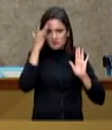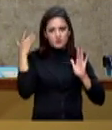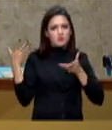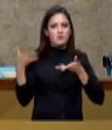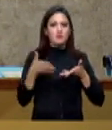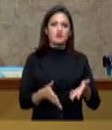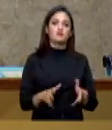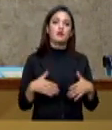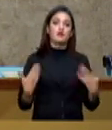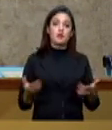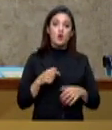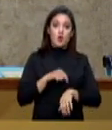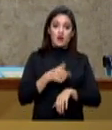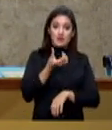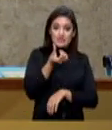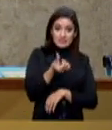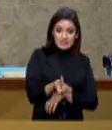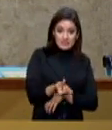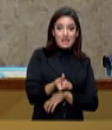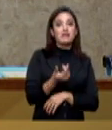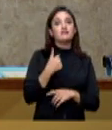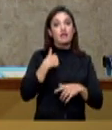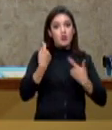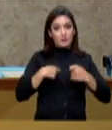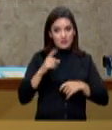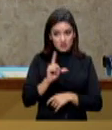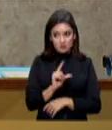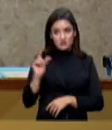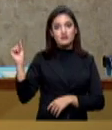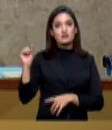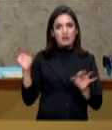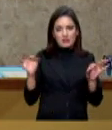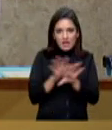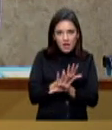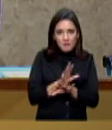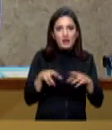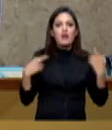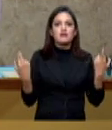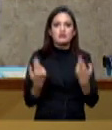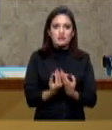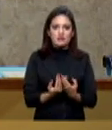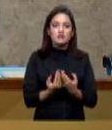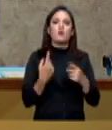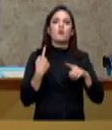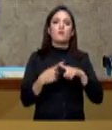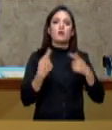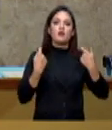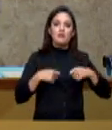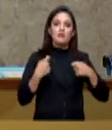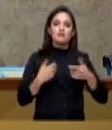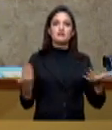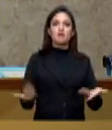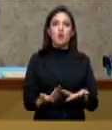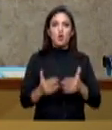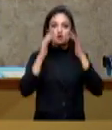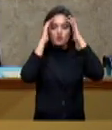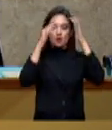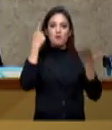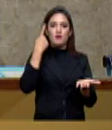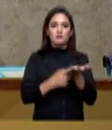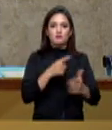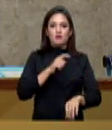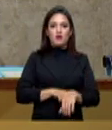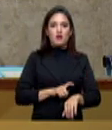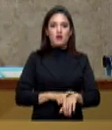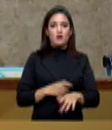então às 6 horas eu serei obrigado a terminar para cumprir a data designada e o horário